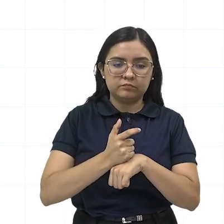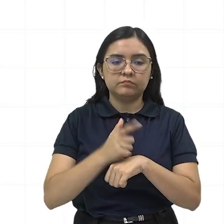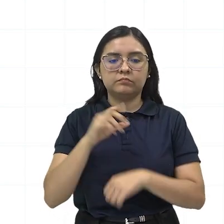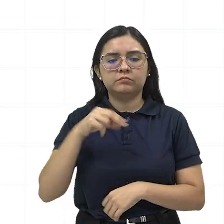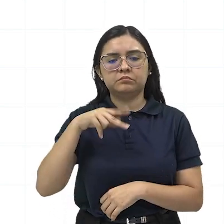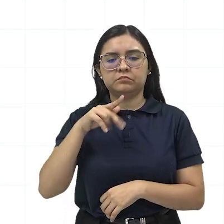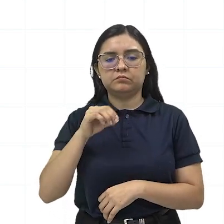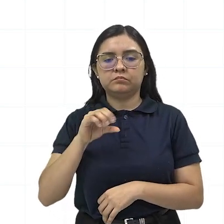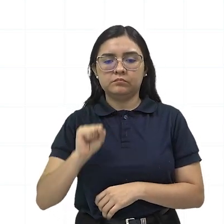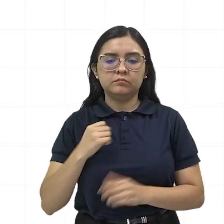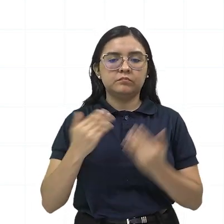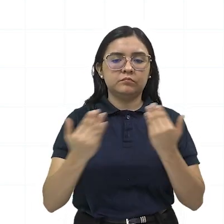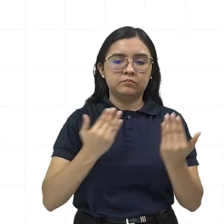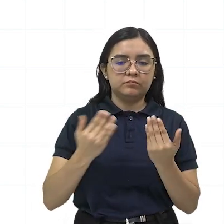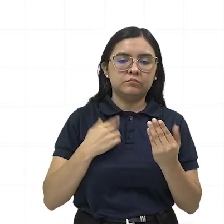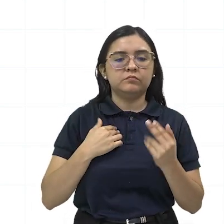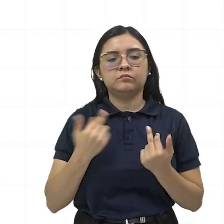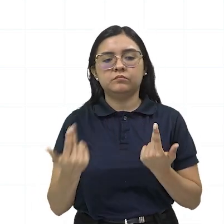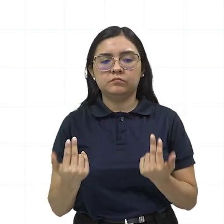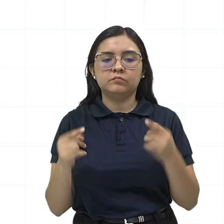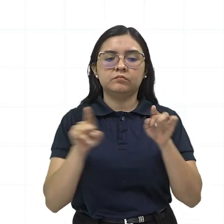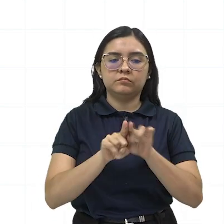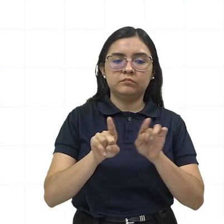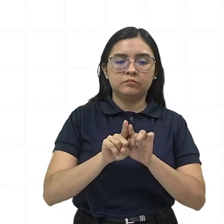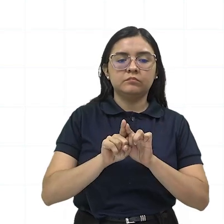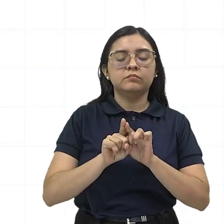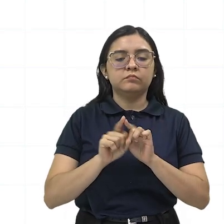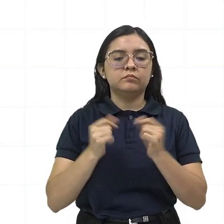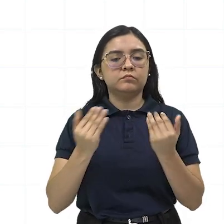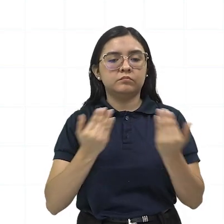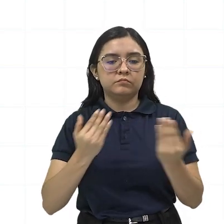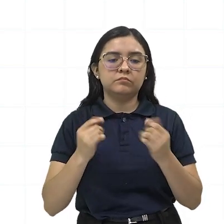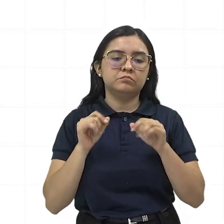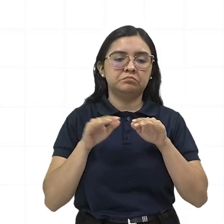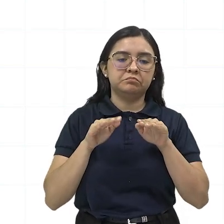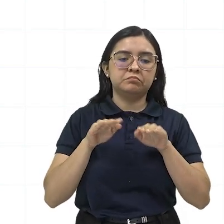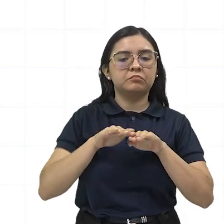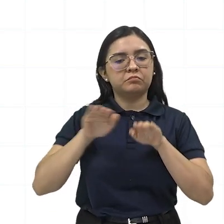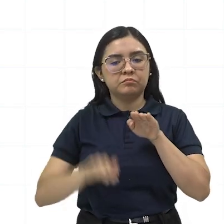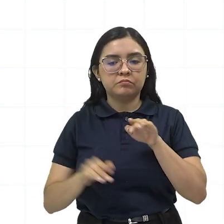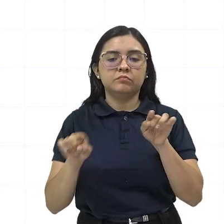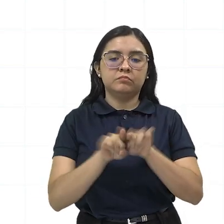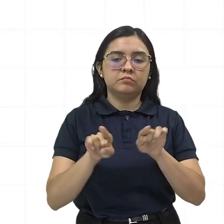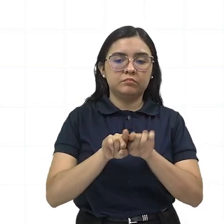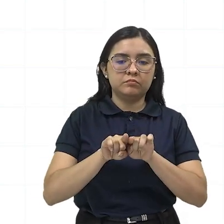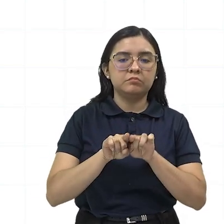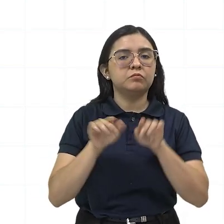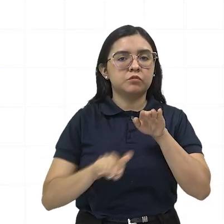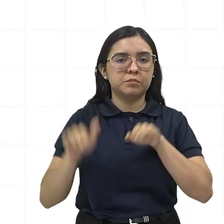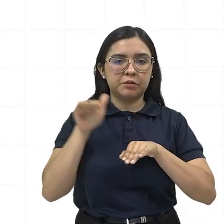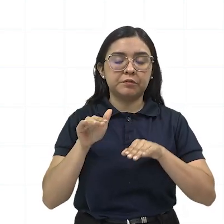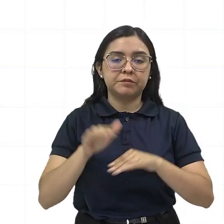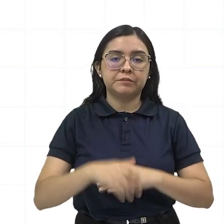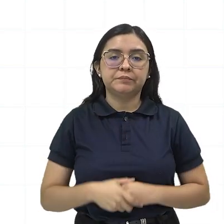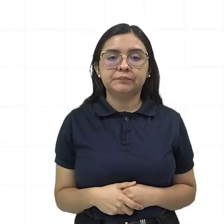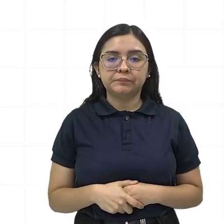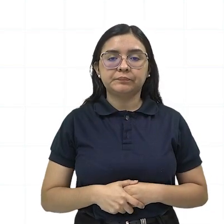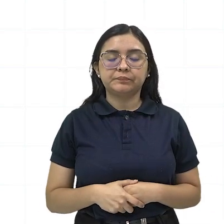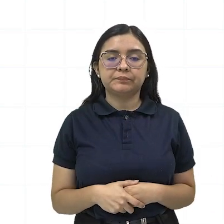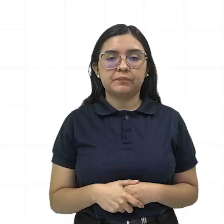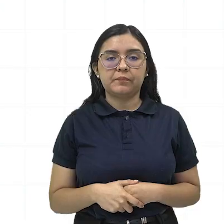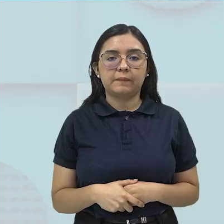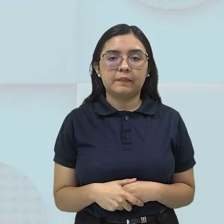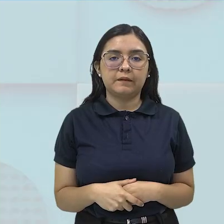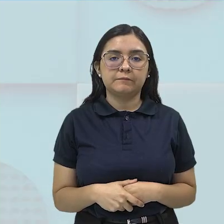adjetivos longos, comparativos de igualdade, comparativo de inferioridade e